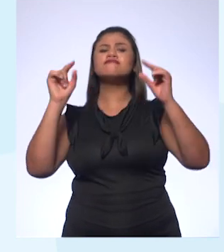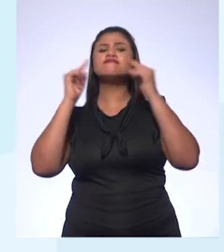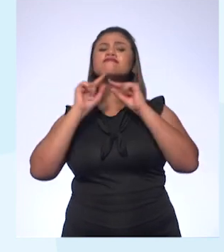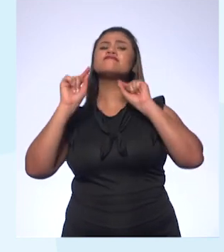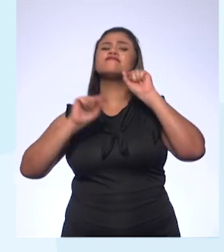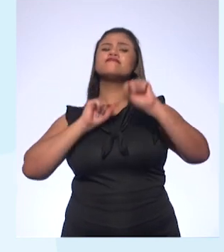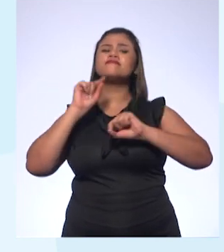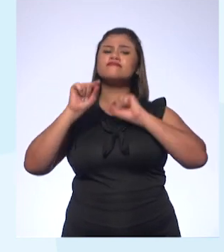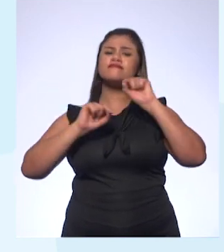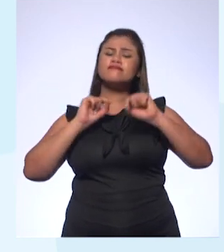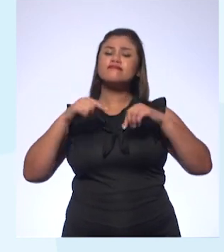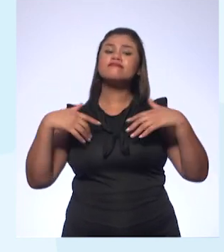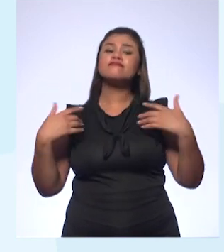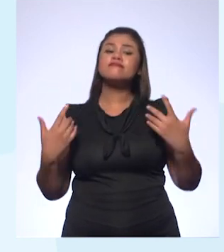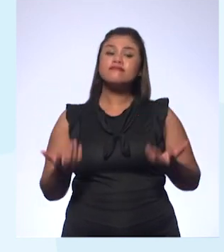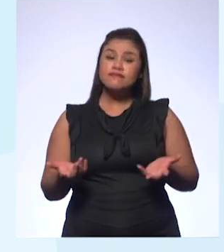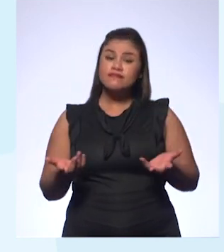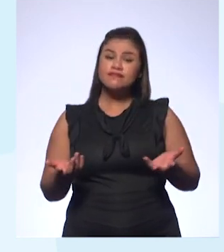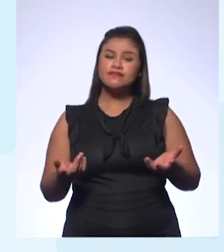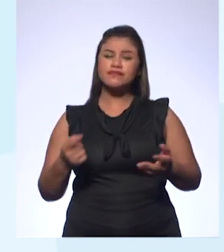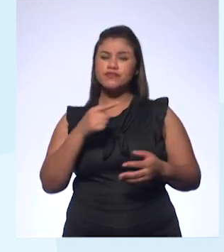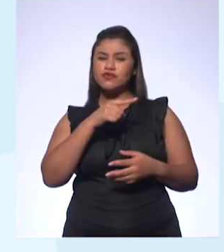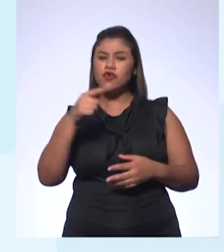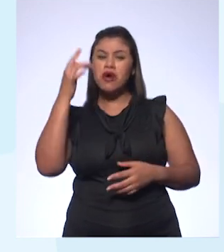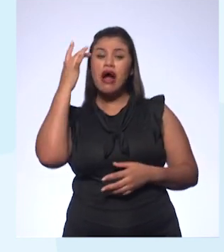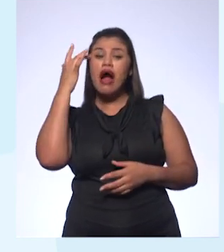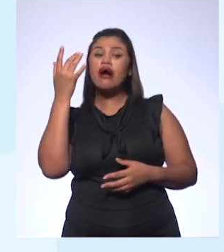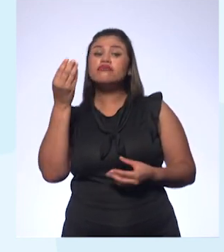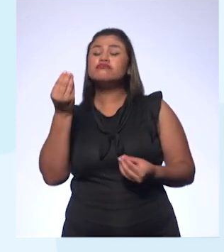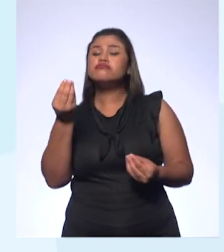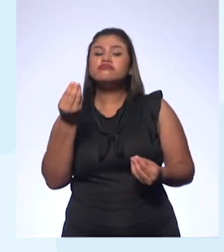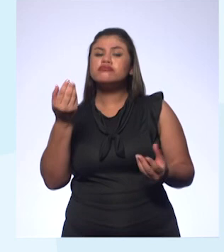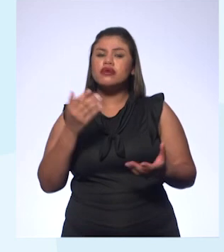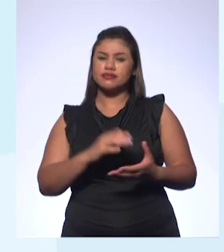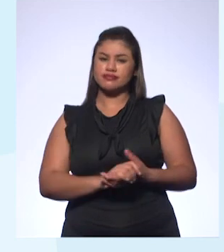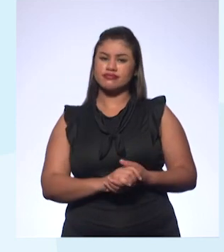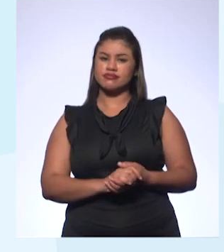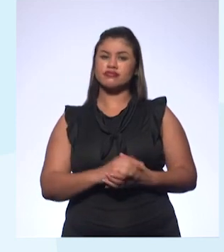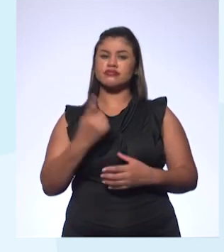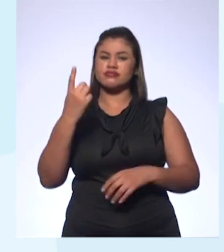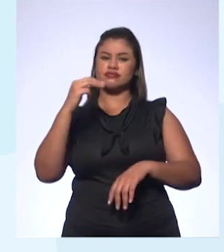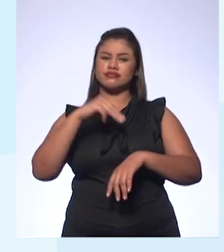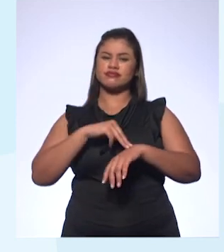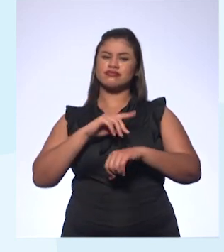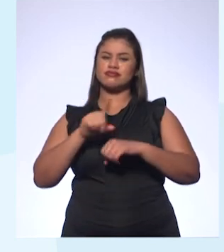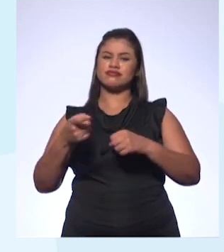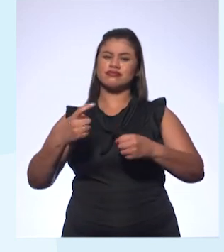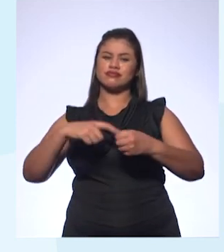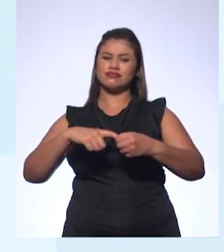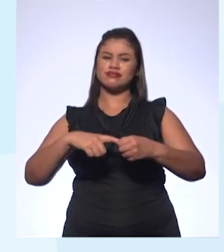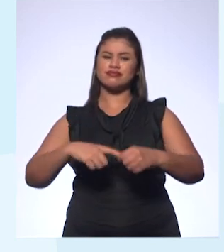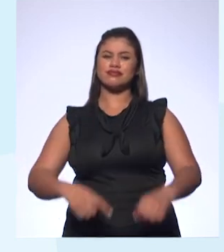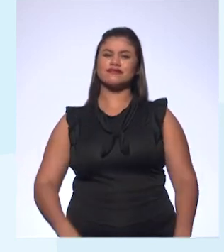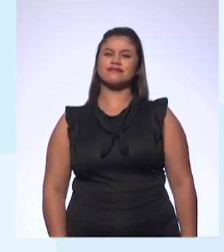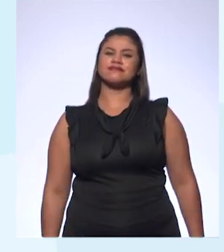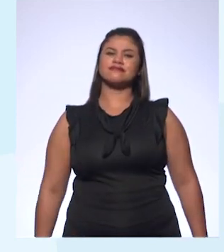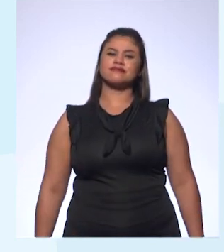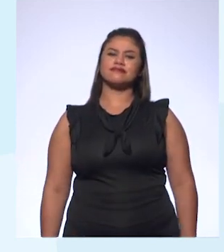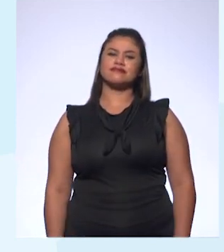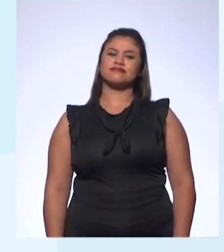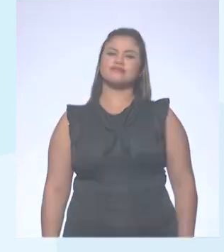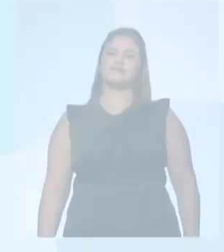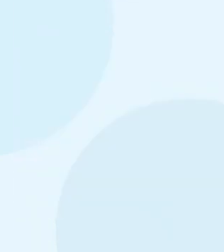mídia nos próximos meses? O que você espera, assim? Vamos deixar um minutinho e a gente já volta.